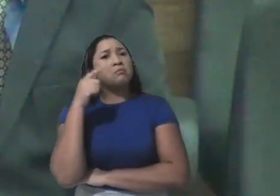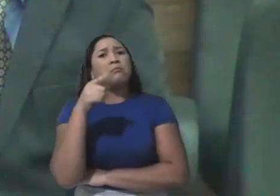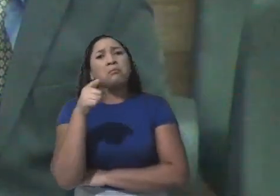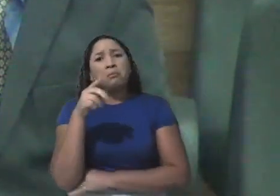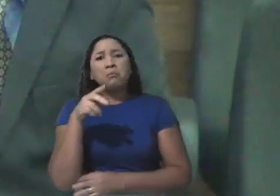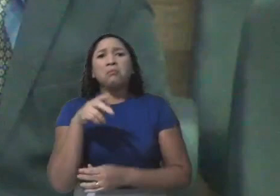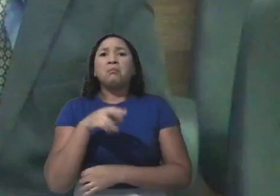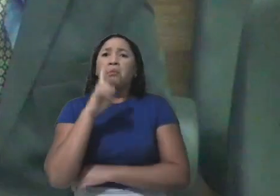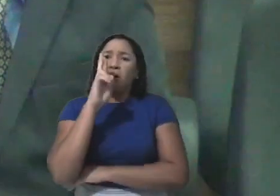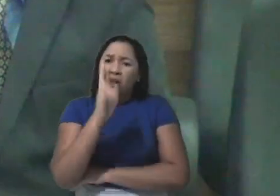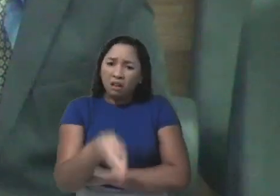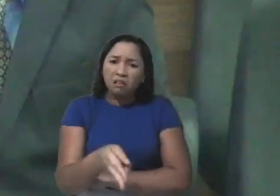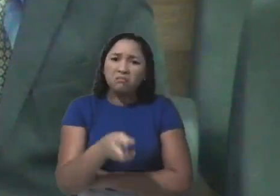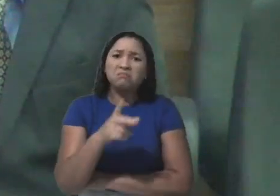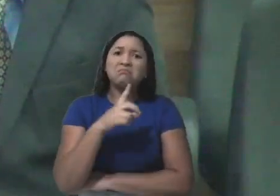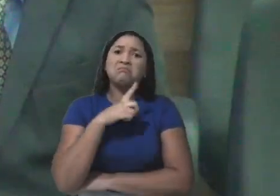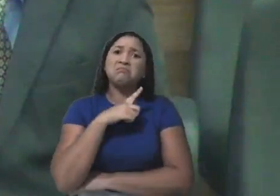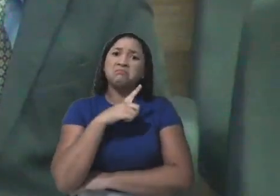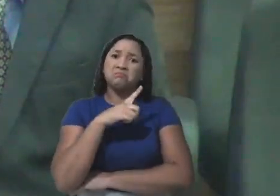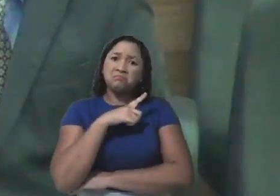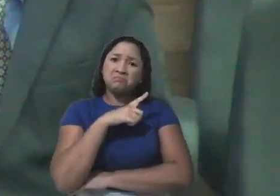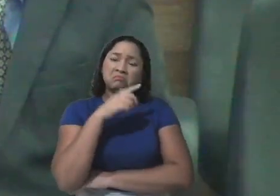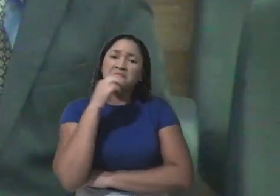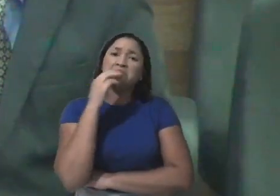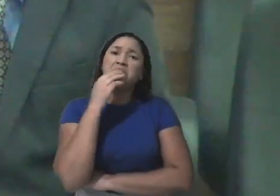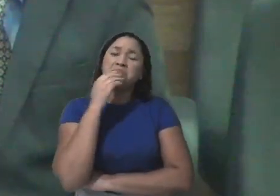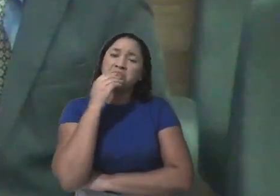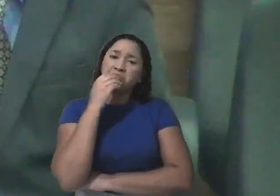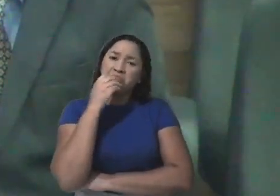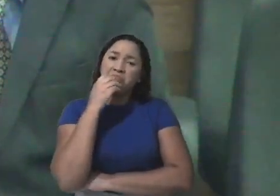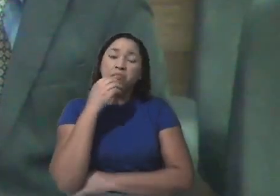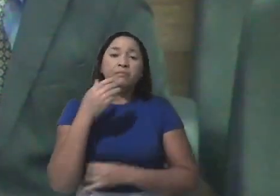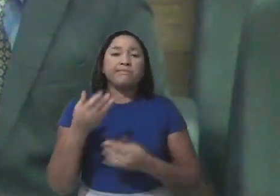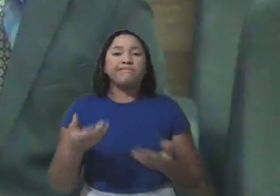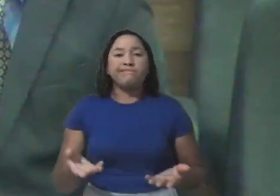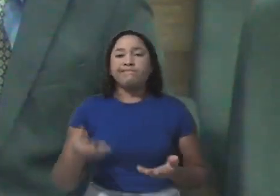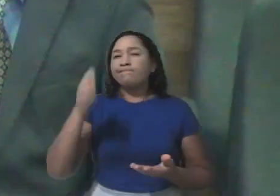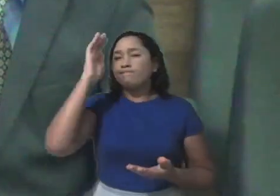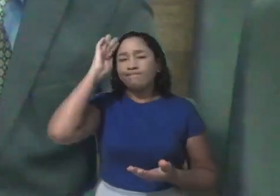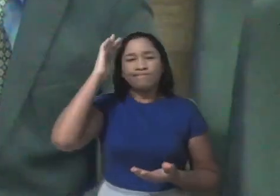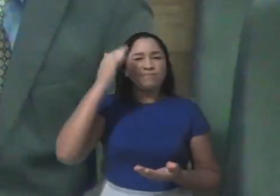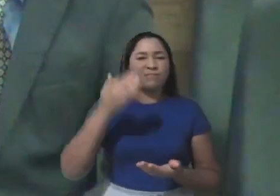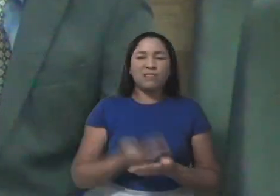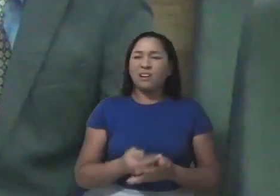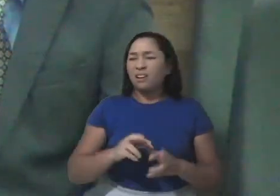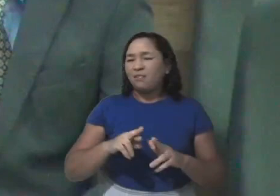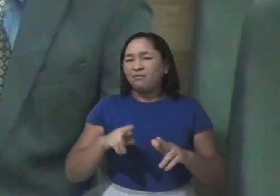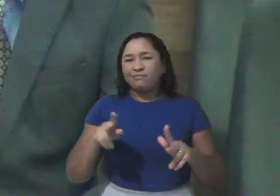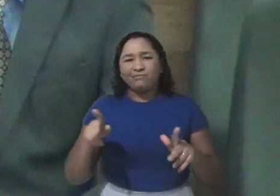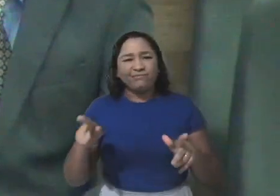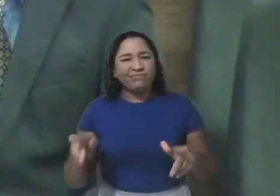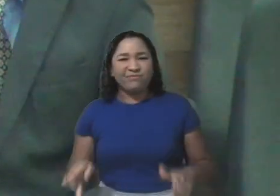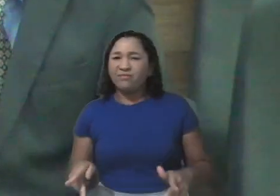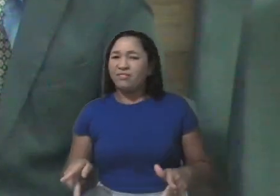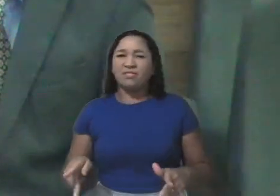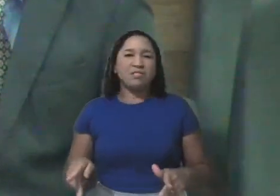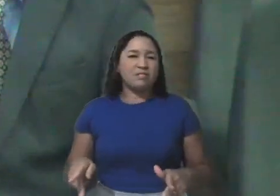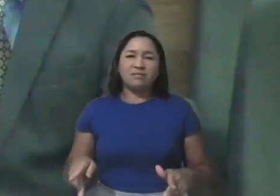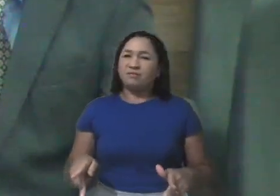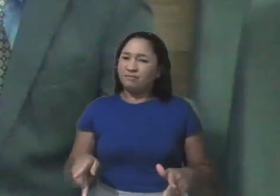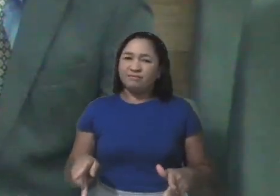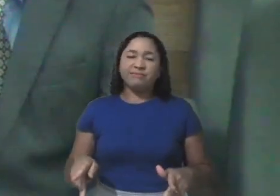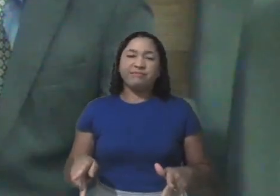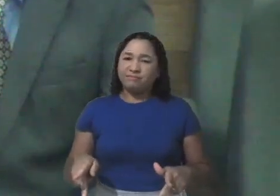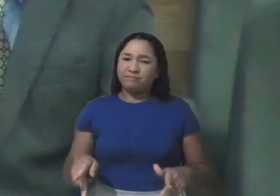diferente do que a nossa igreja crê. Você está sujeito a ventos